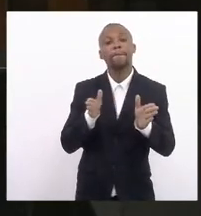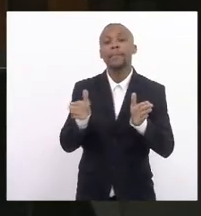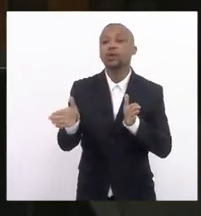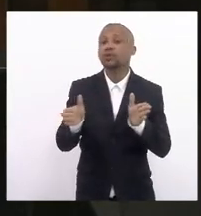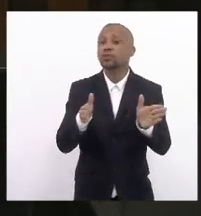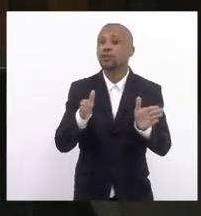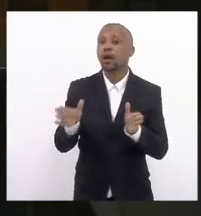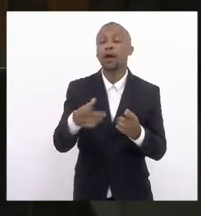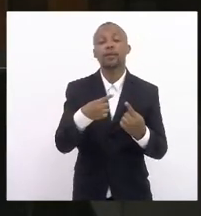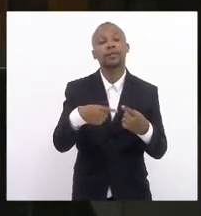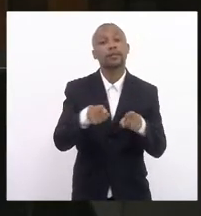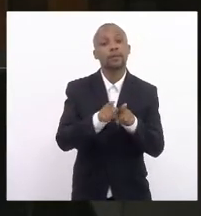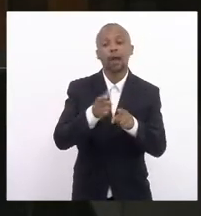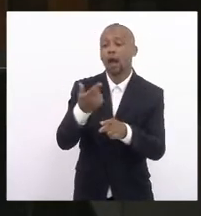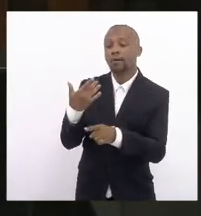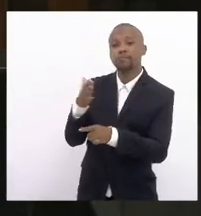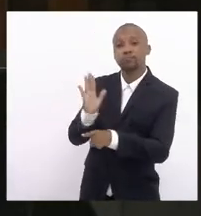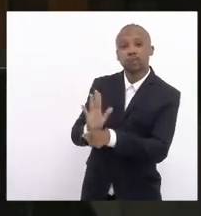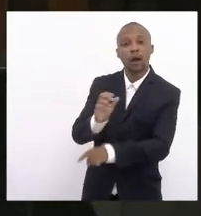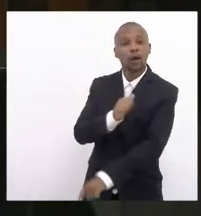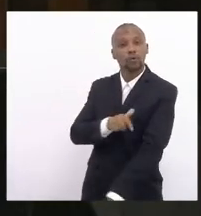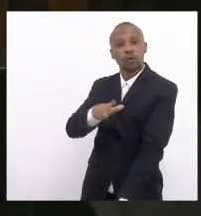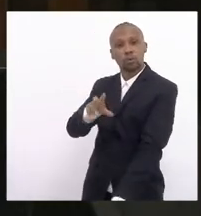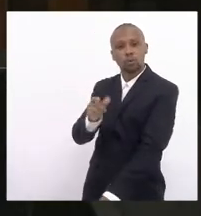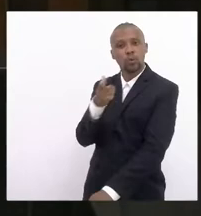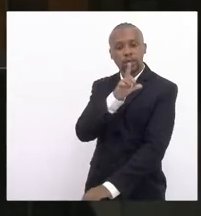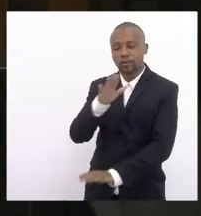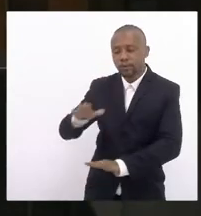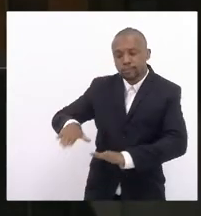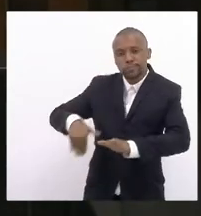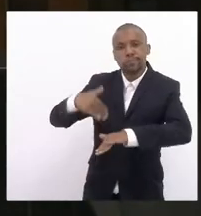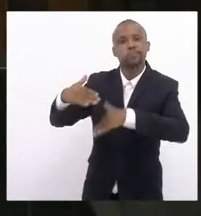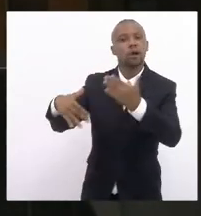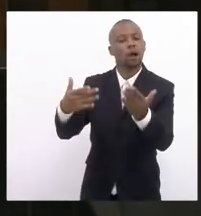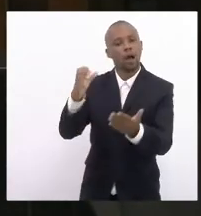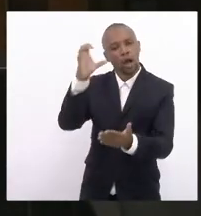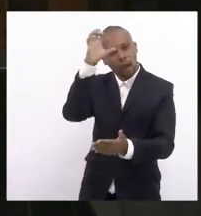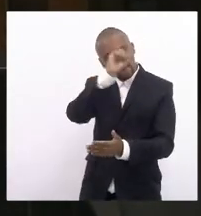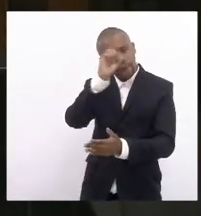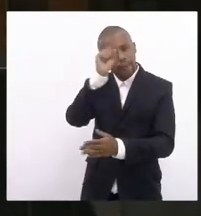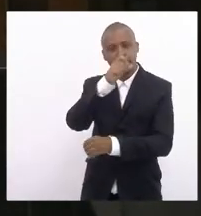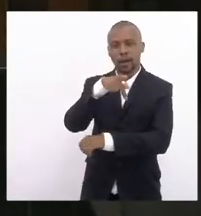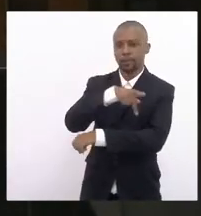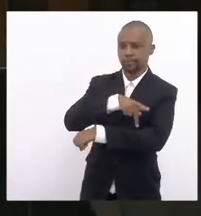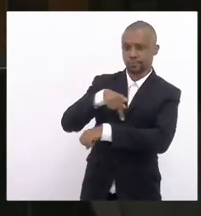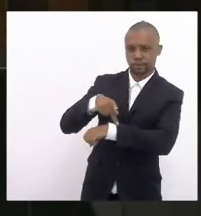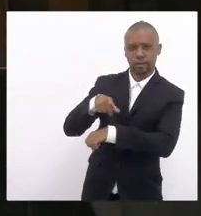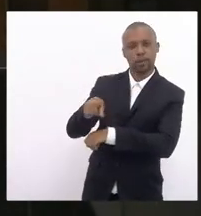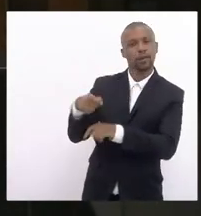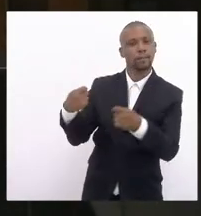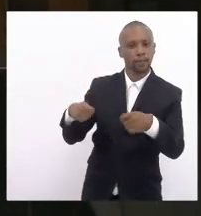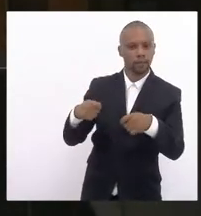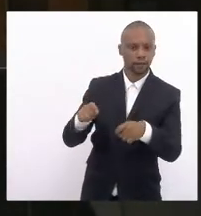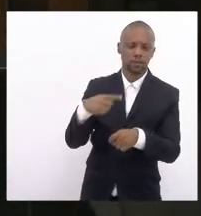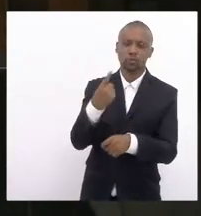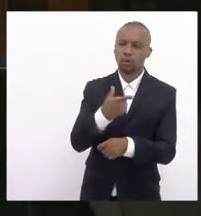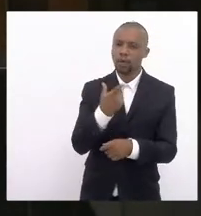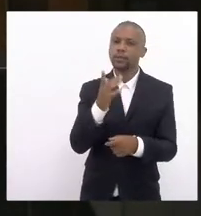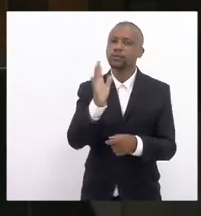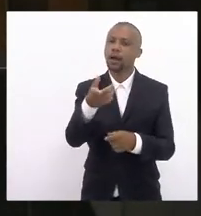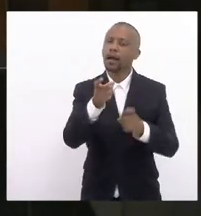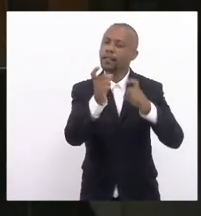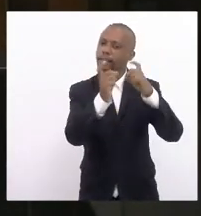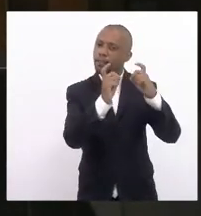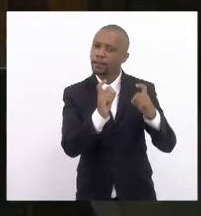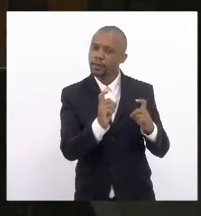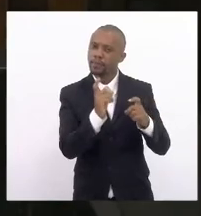esses alunos consigam ter o desenvolvimento pedagógico necessário. A gente já debateu isso algumas vezes na Comissão de Educação. Eu